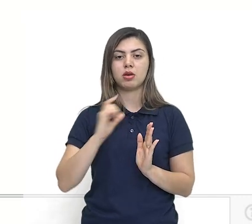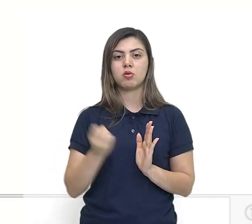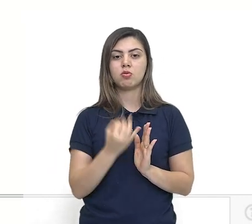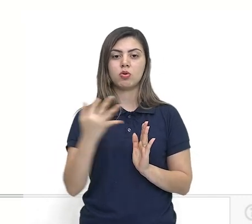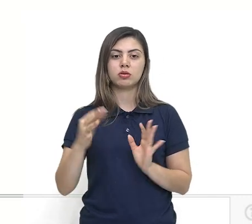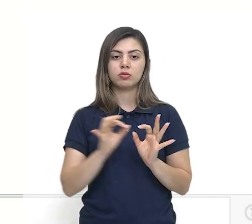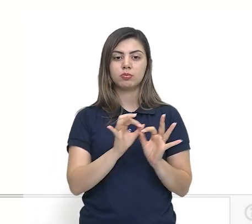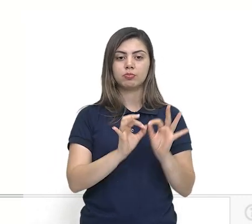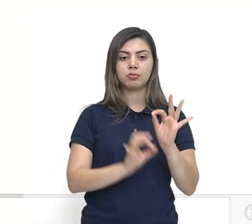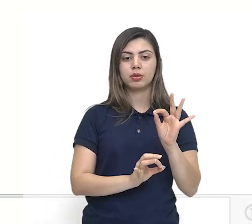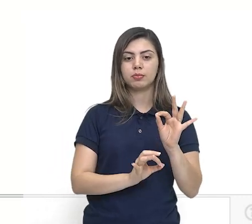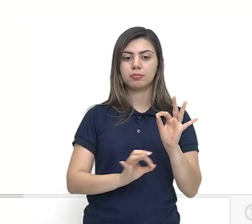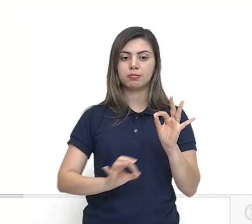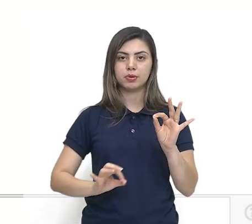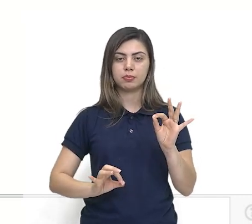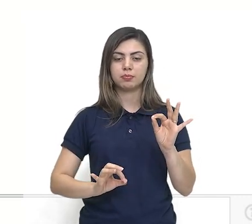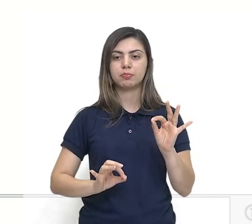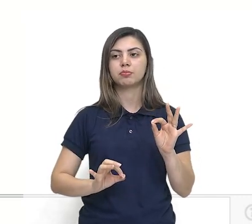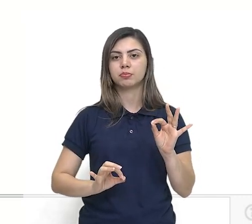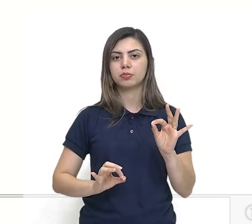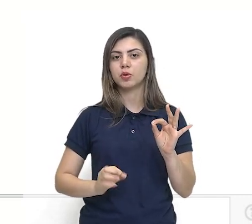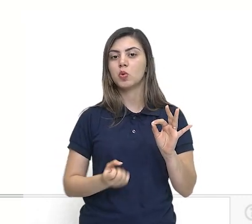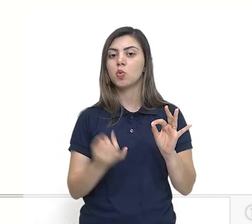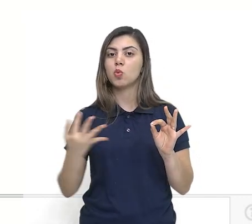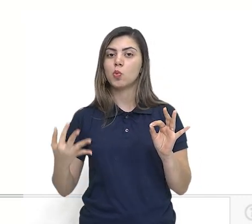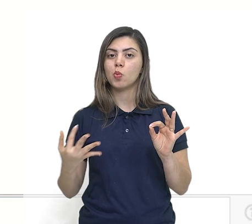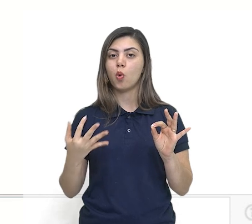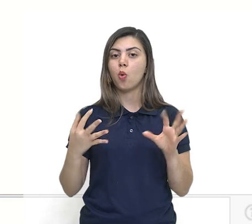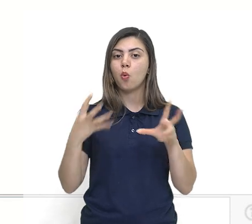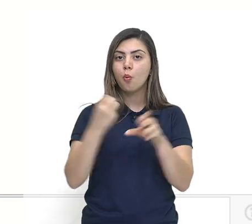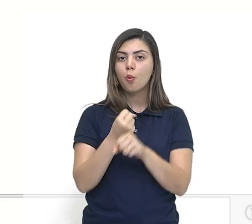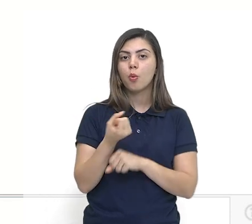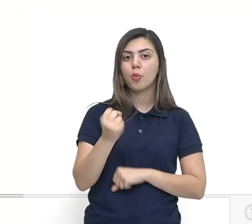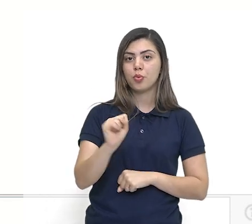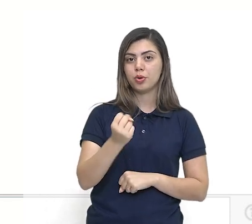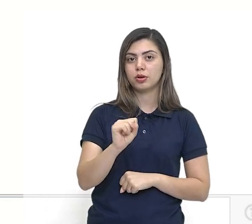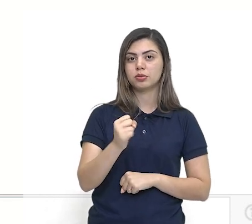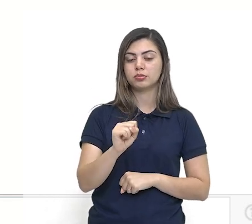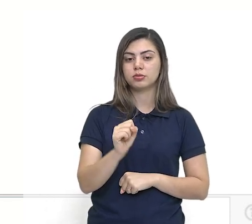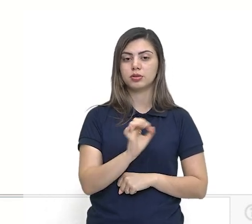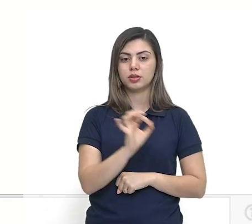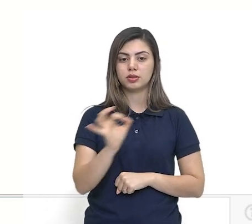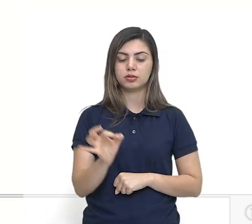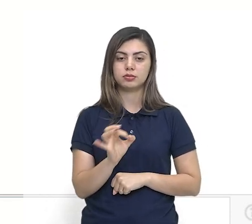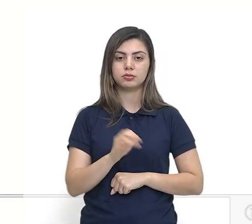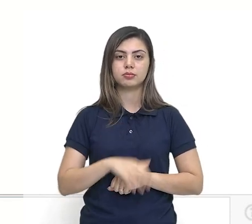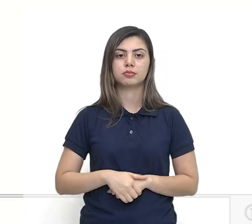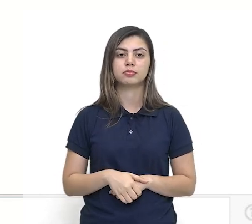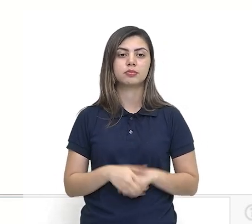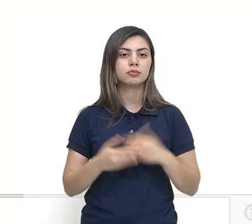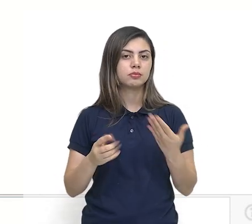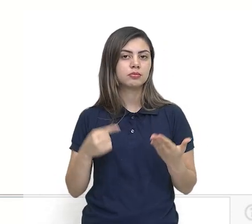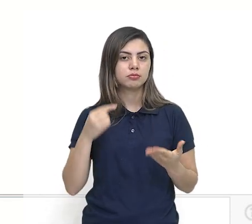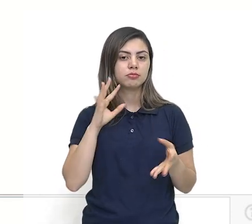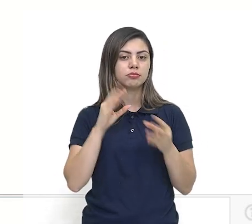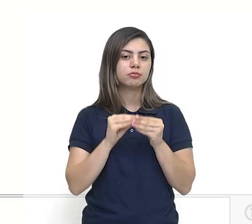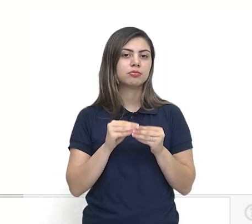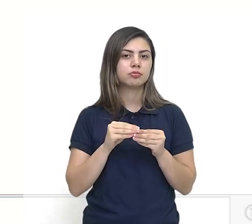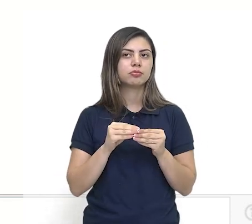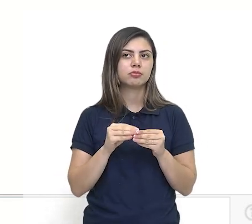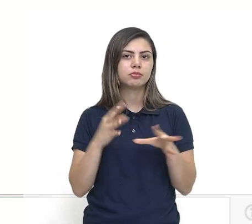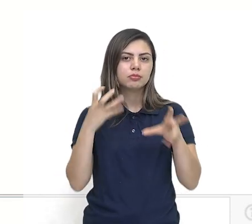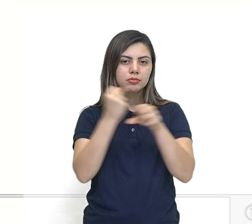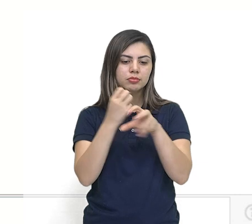Eu tenho um polígono de 8 lados. Eu sei que o perímetro dele é